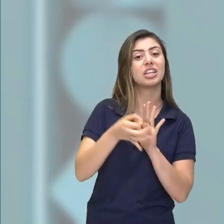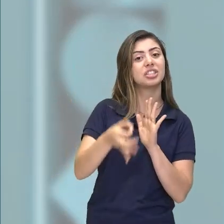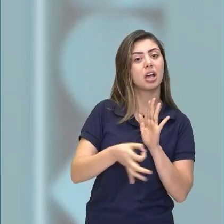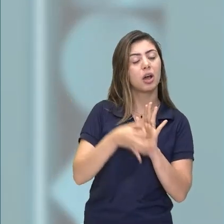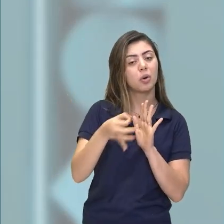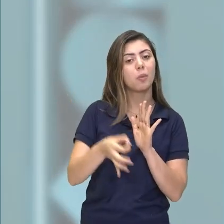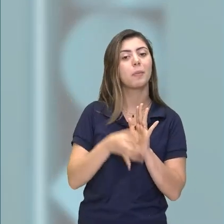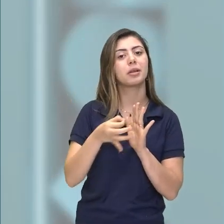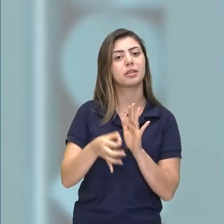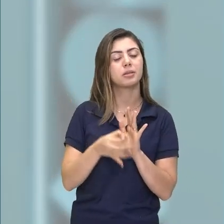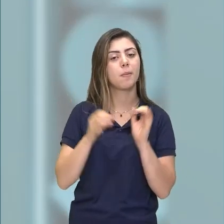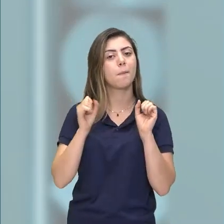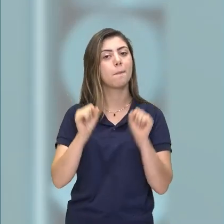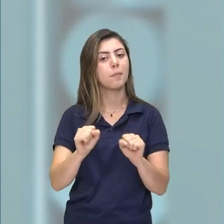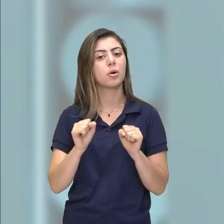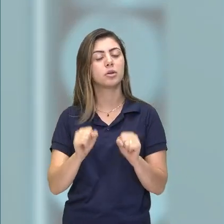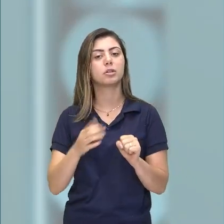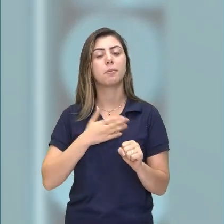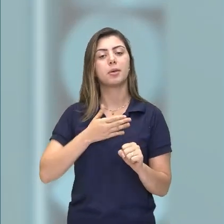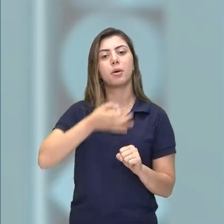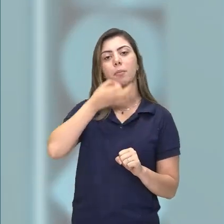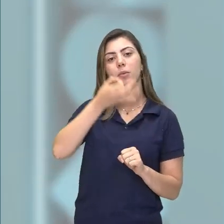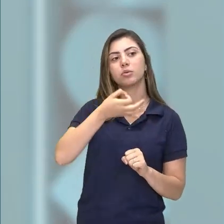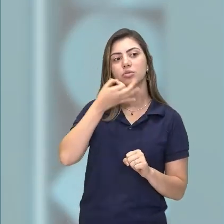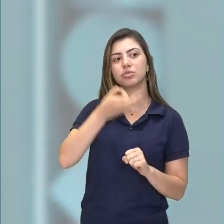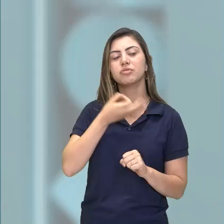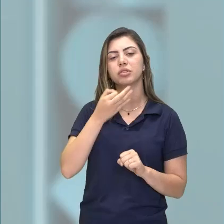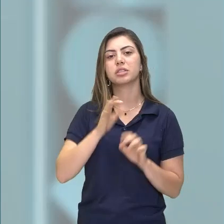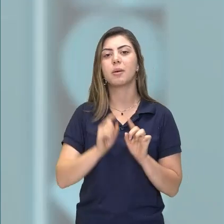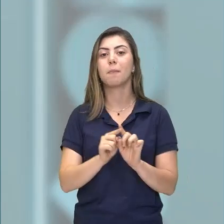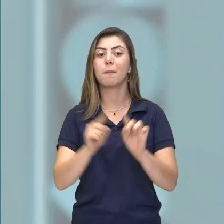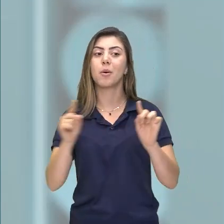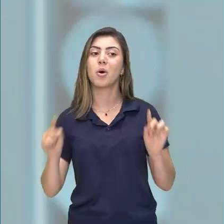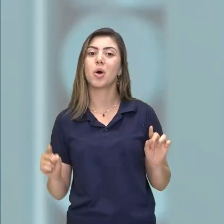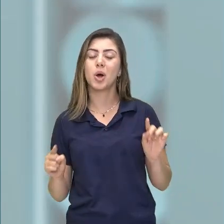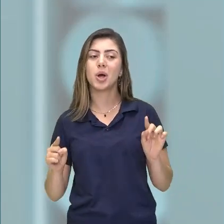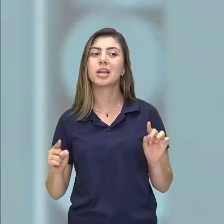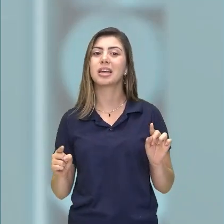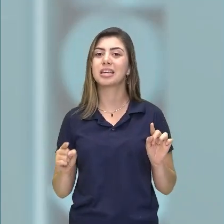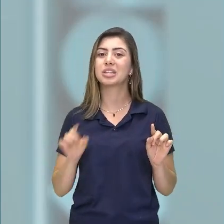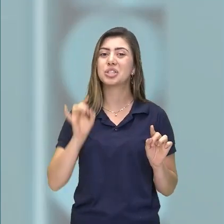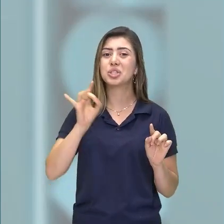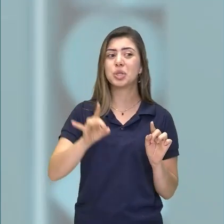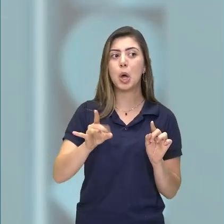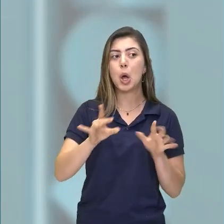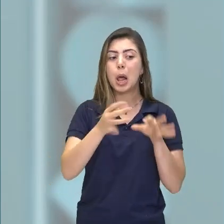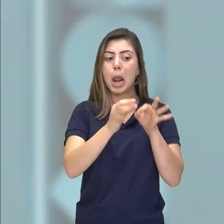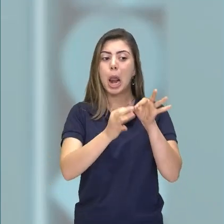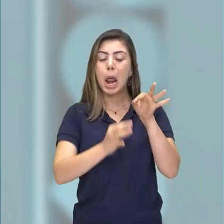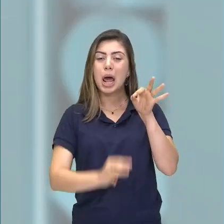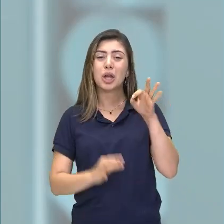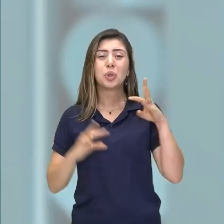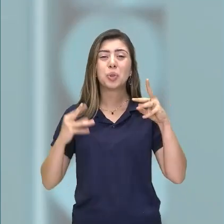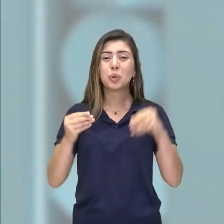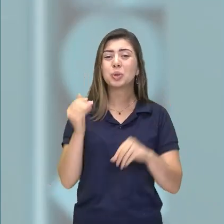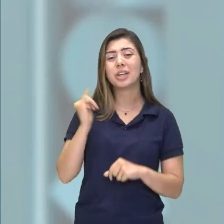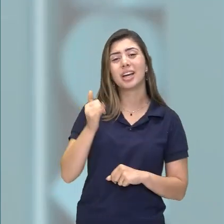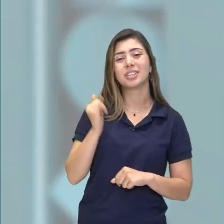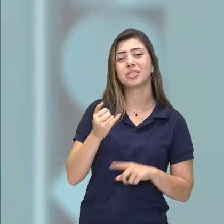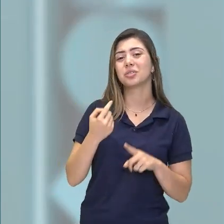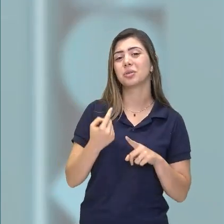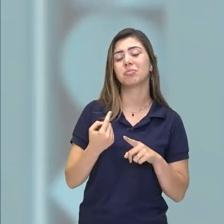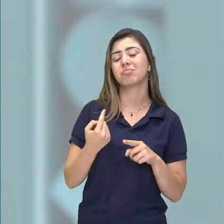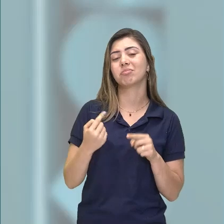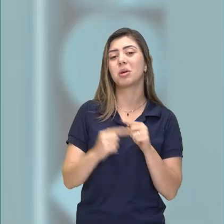como estratégia para defender o meu ponto de vista, mas não só usar o texto inteiro como um texto narrativo, porque você não